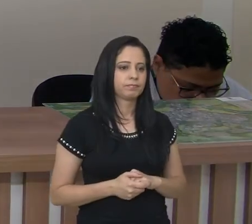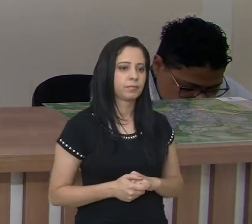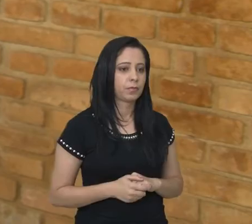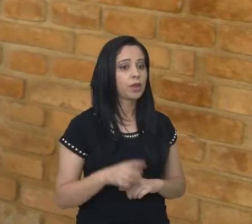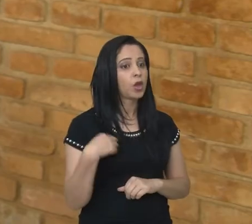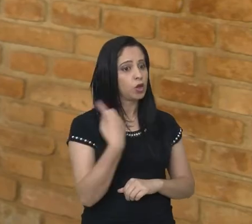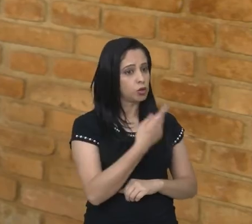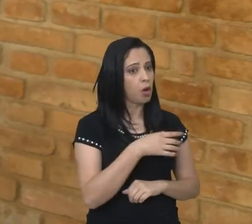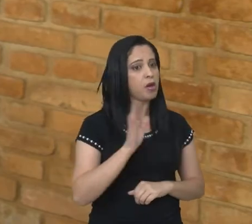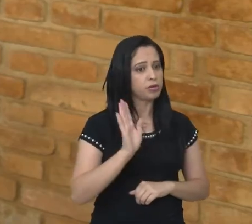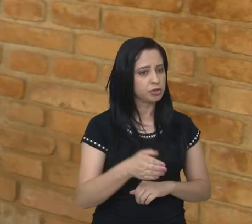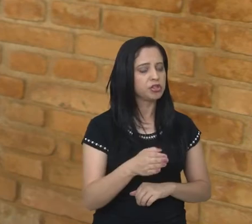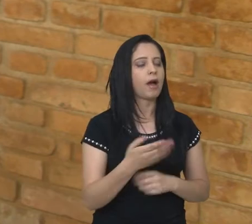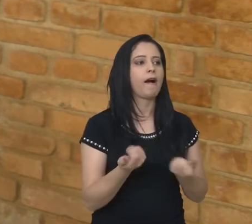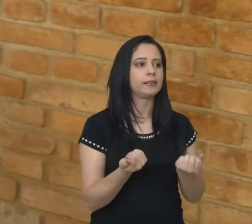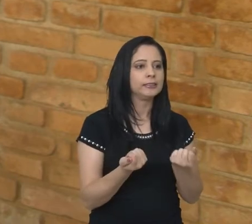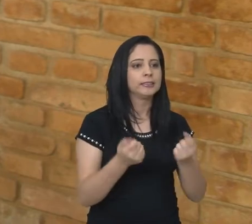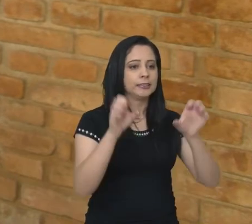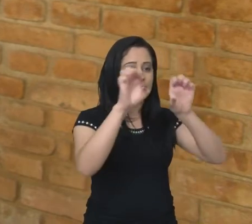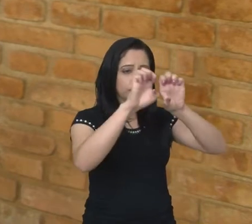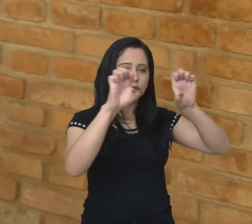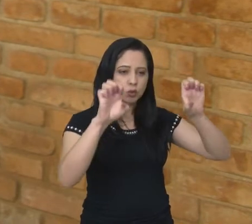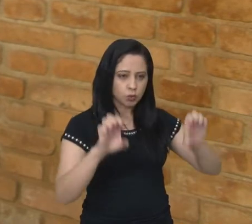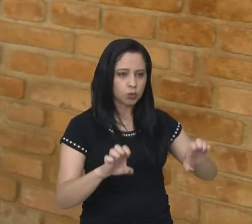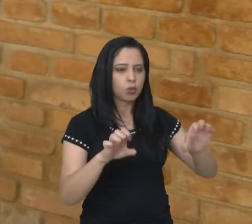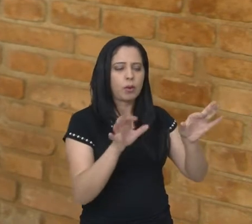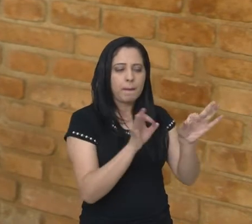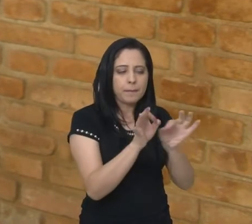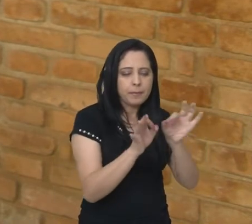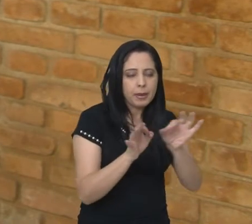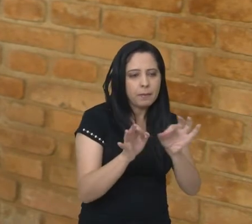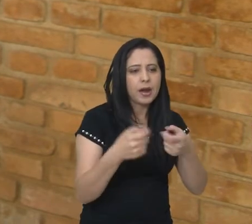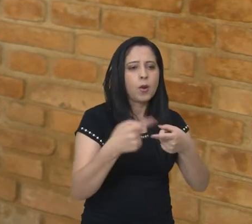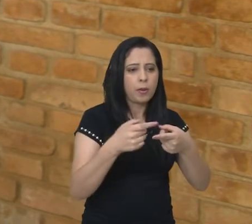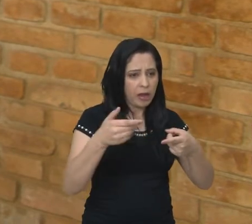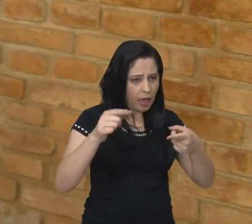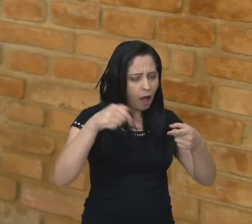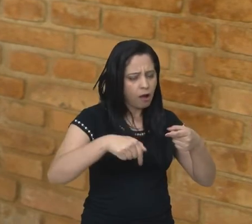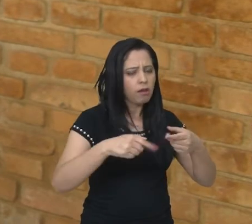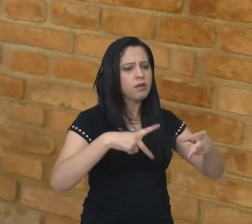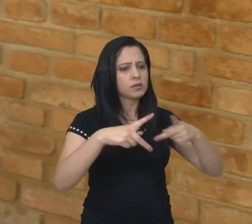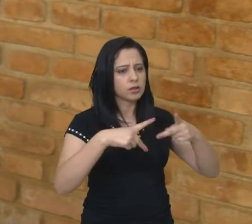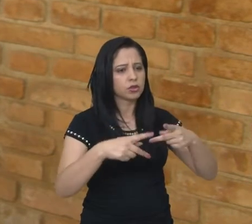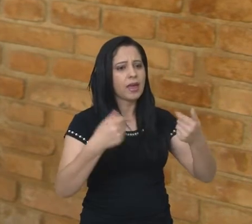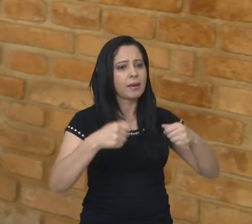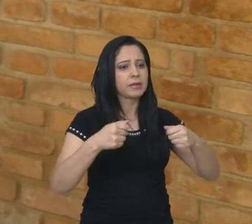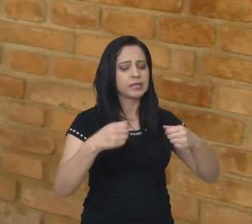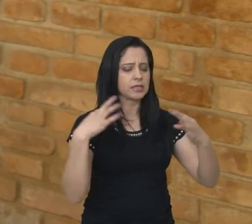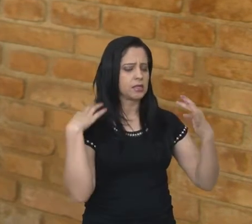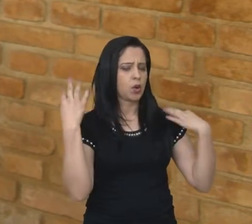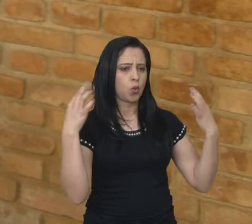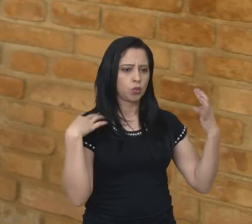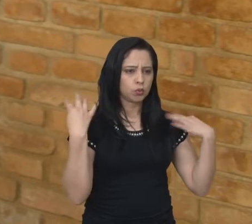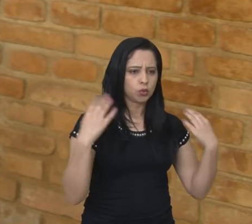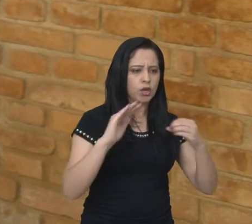setor. Nós nos estruturamos ainda mais para que o turismo possa se desenvolver de uma